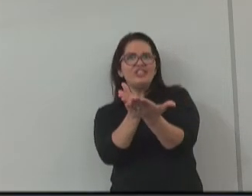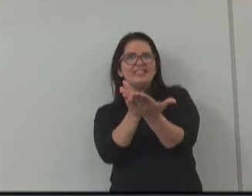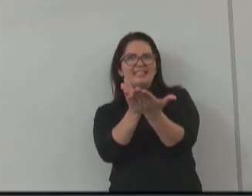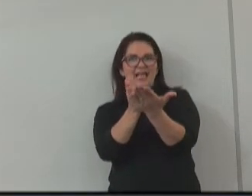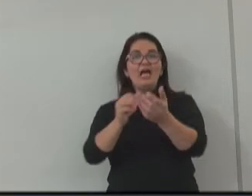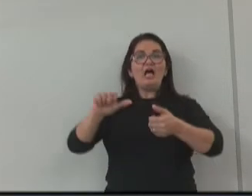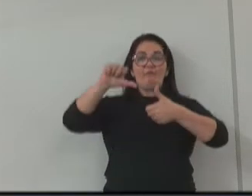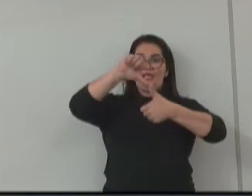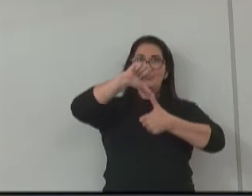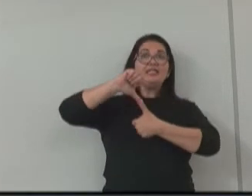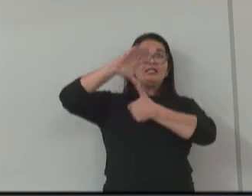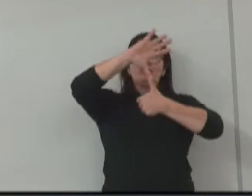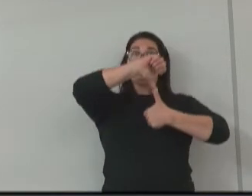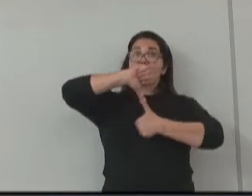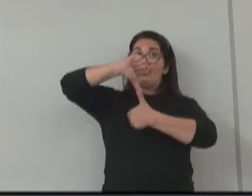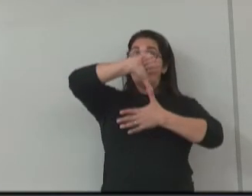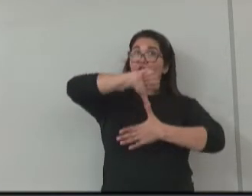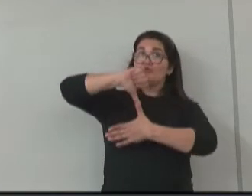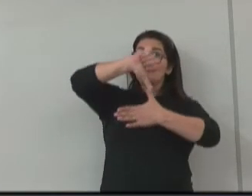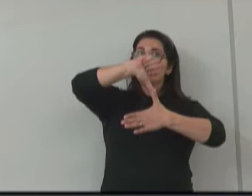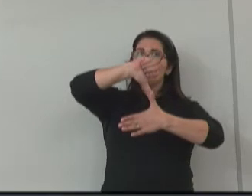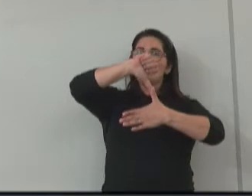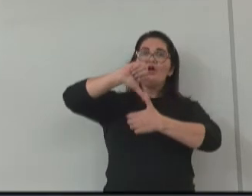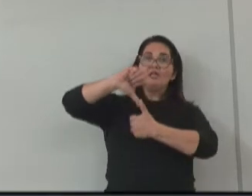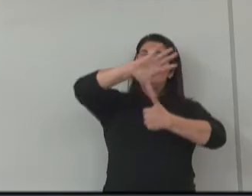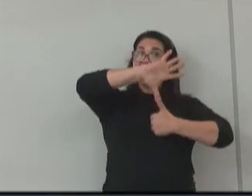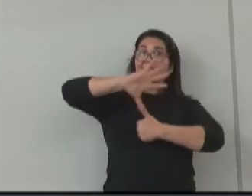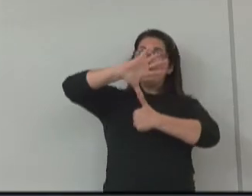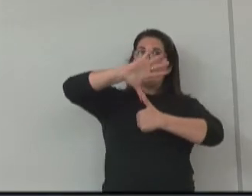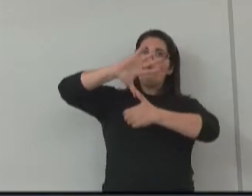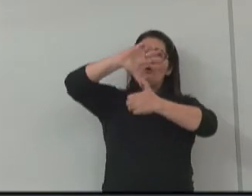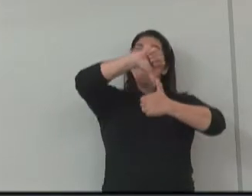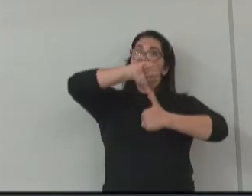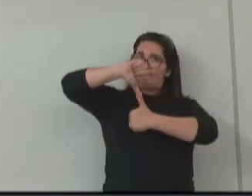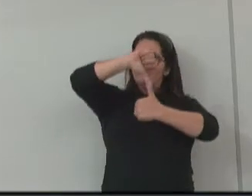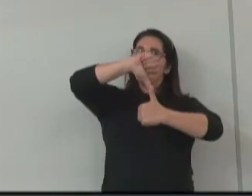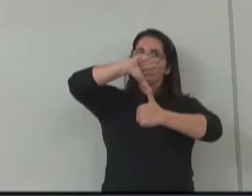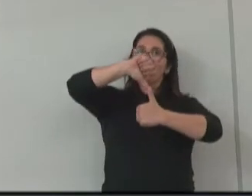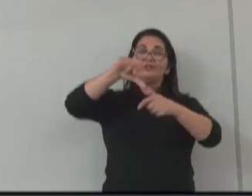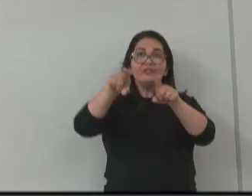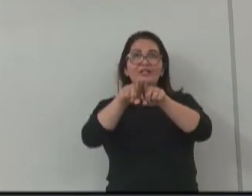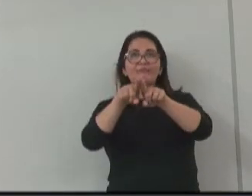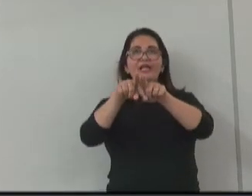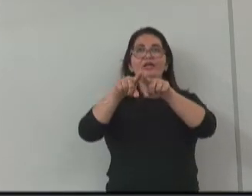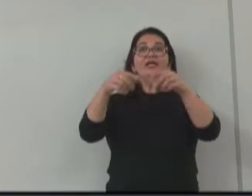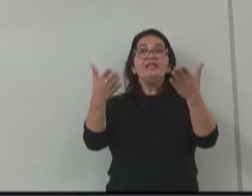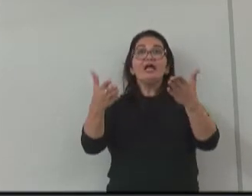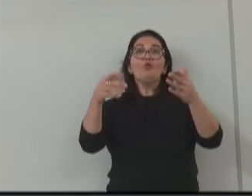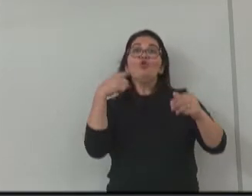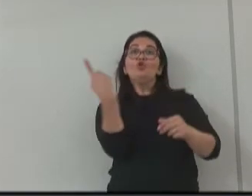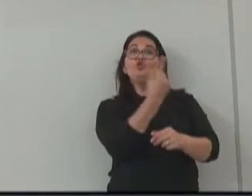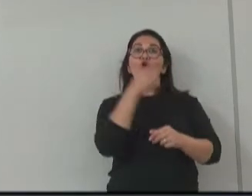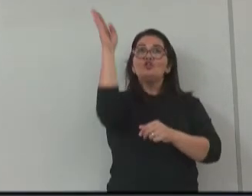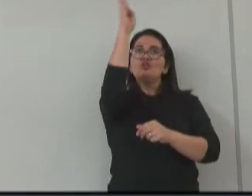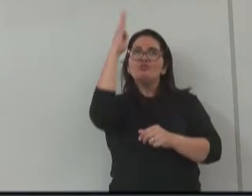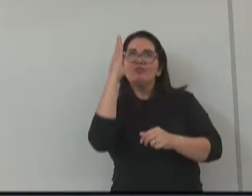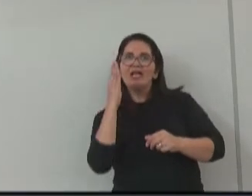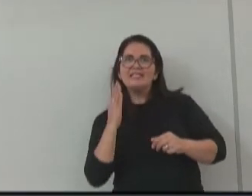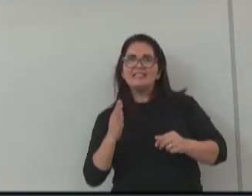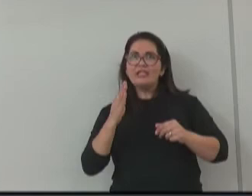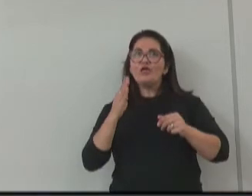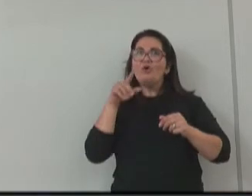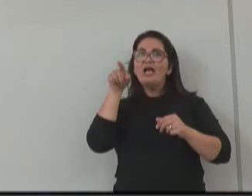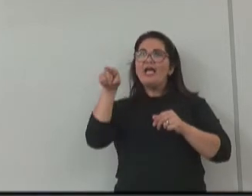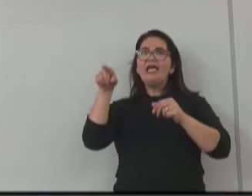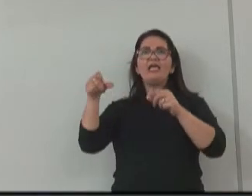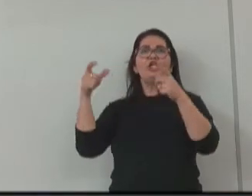Central, América do Norte e América do Sul. O Brasil, ele está localizado na América do Sul. Ele é o maior